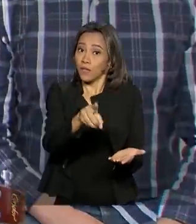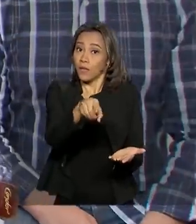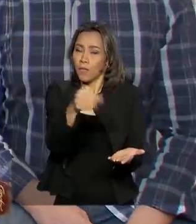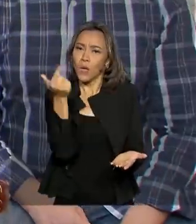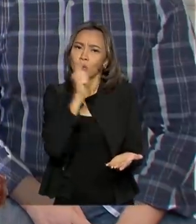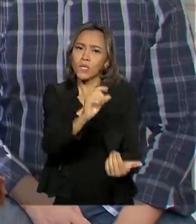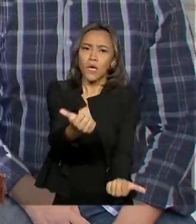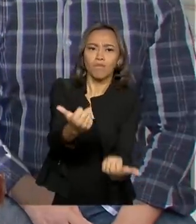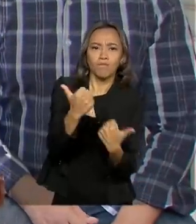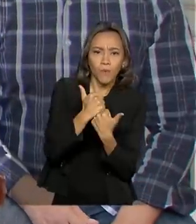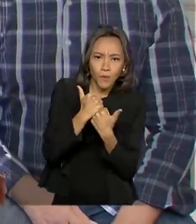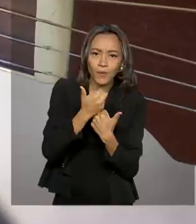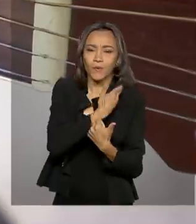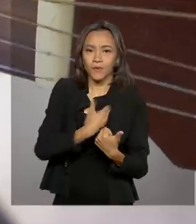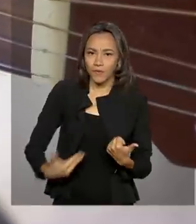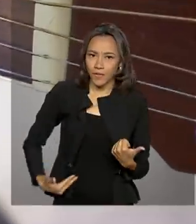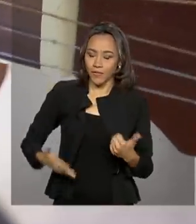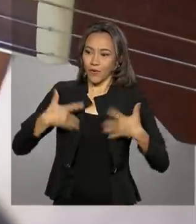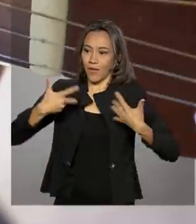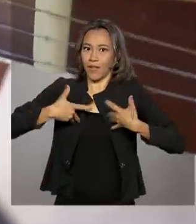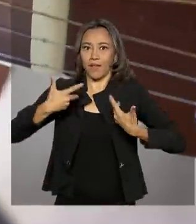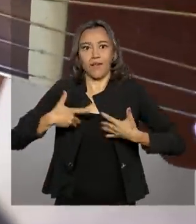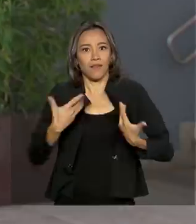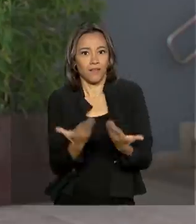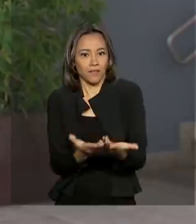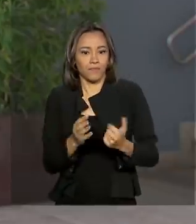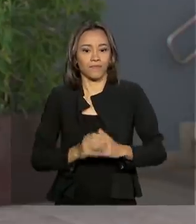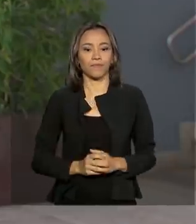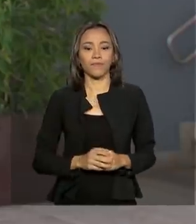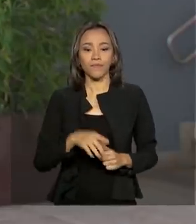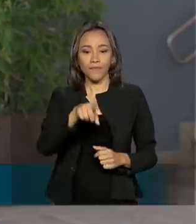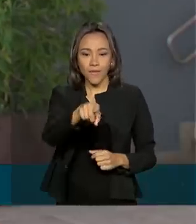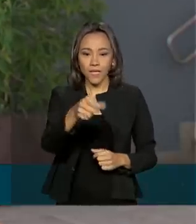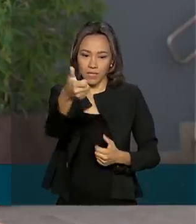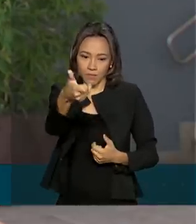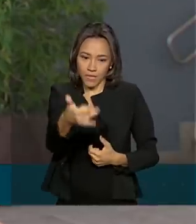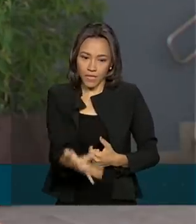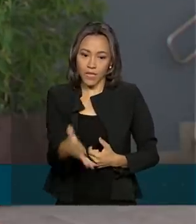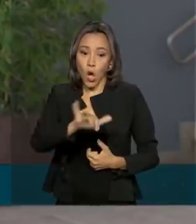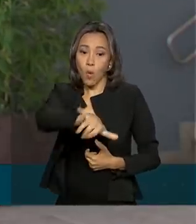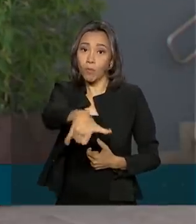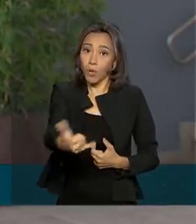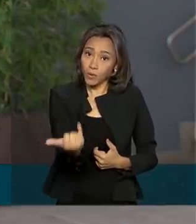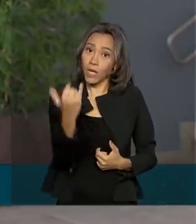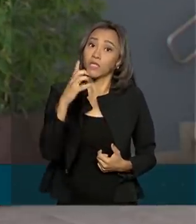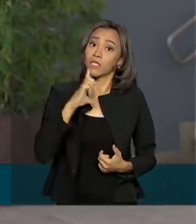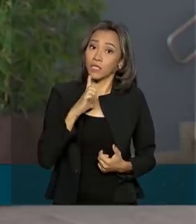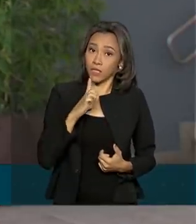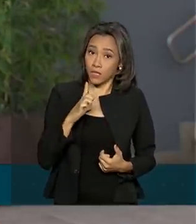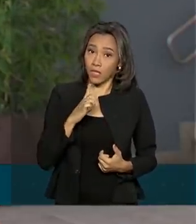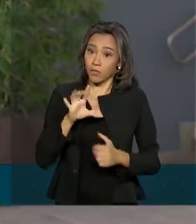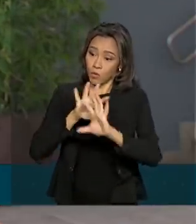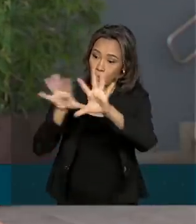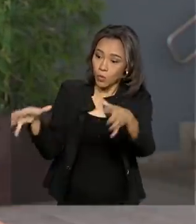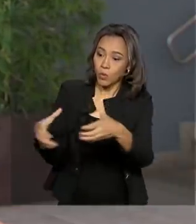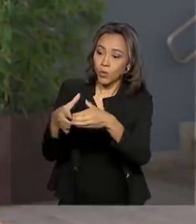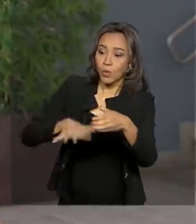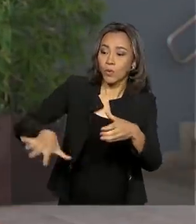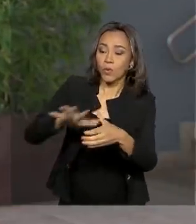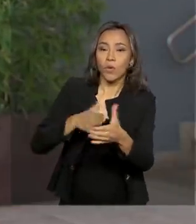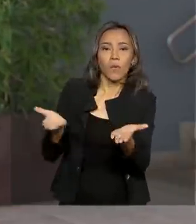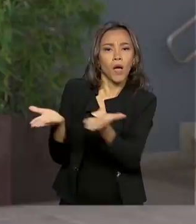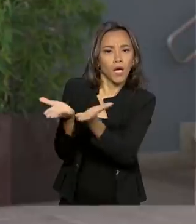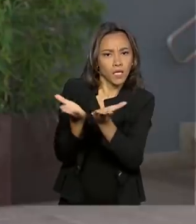conseguir um patrocínio público animou os rapazes. É uma oportunidade que temos aí, a galera do meu gospel, para